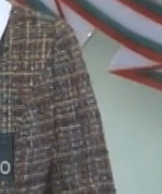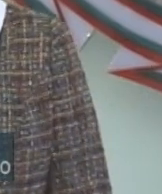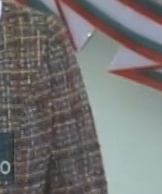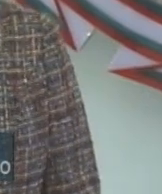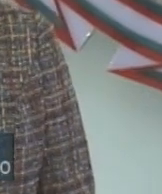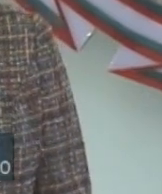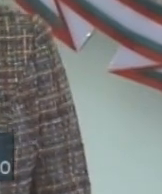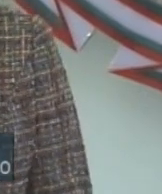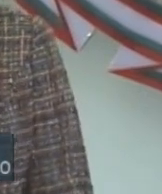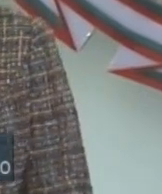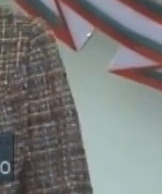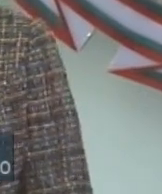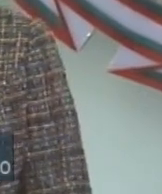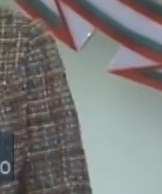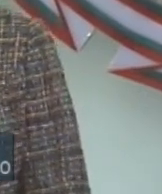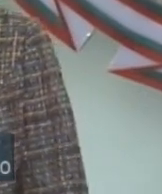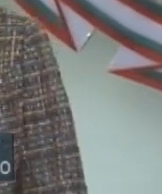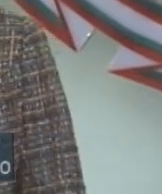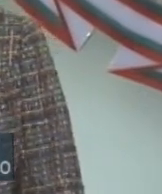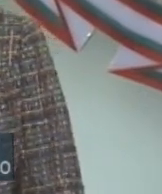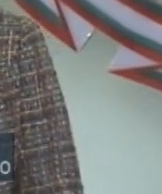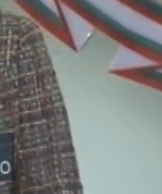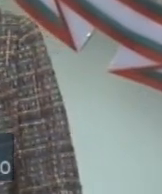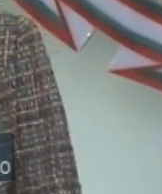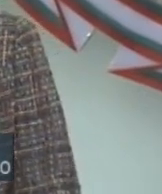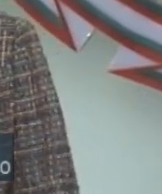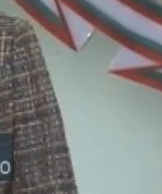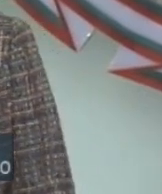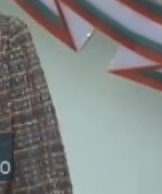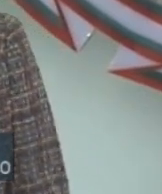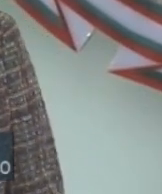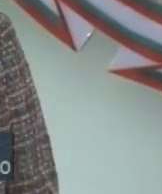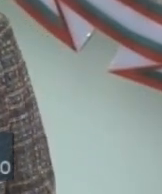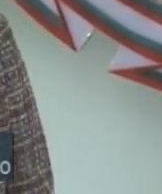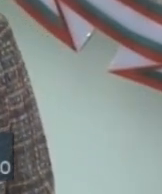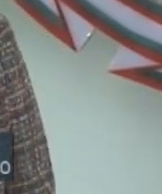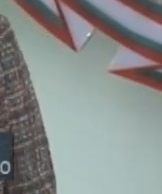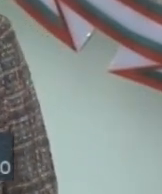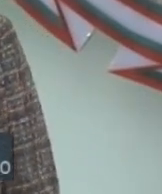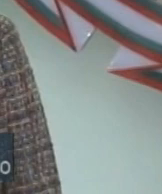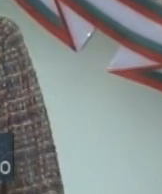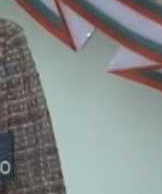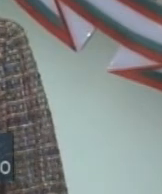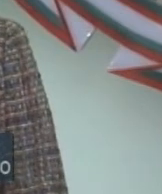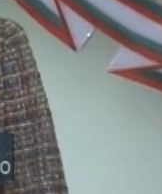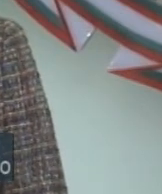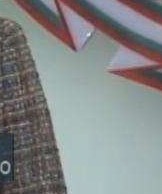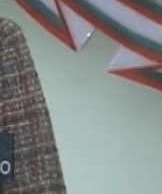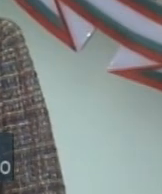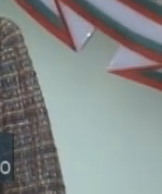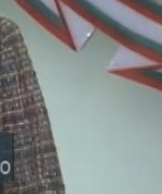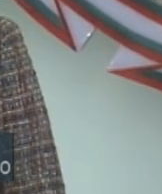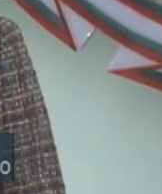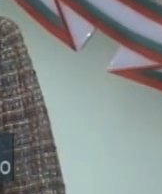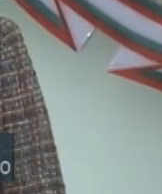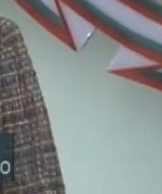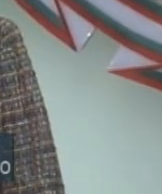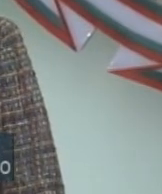e a matemática. Znaia, que a Búlgaria tem um grande predação em desenvolvimento de algumas